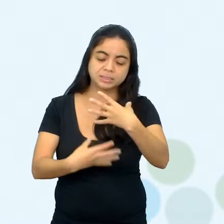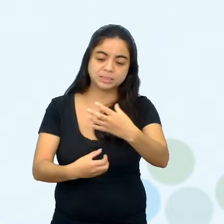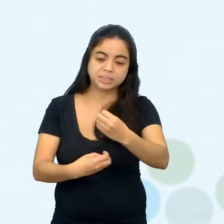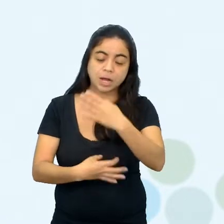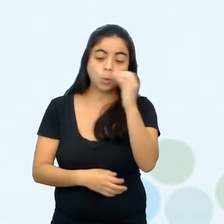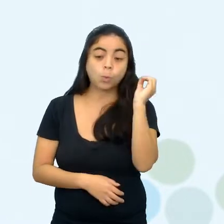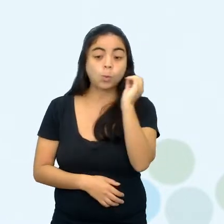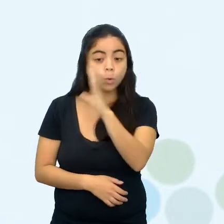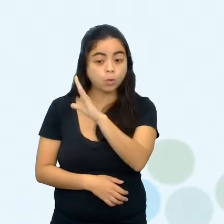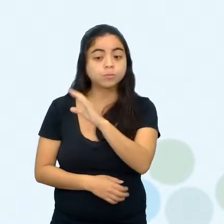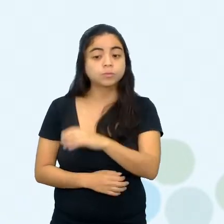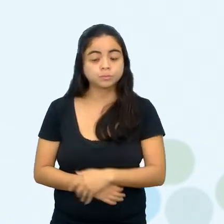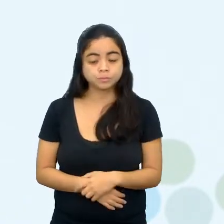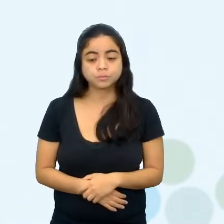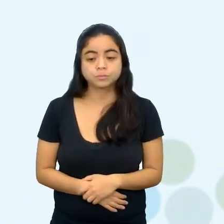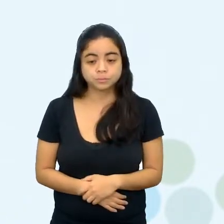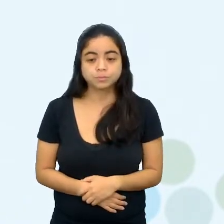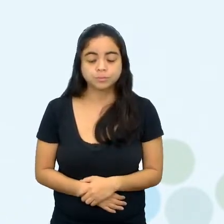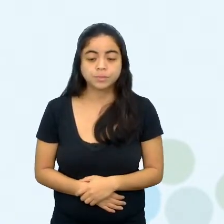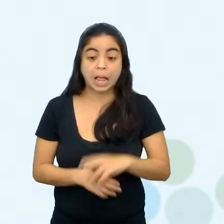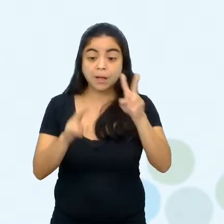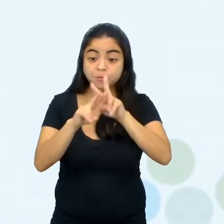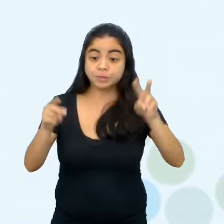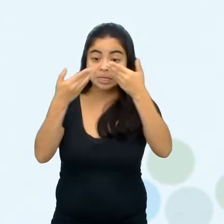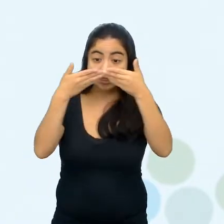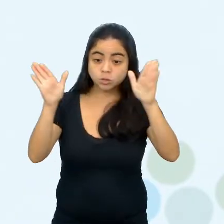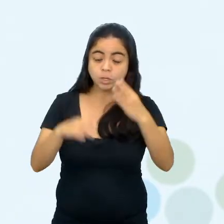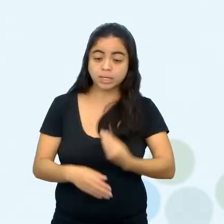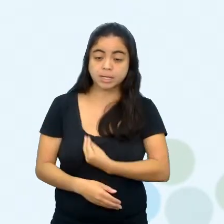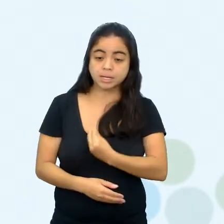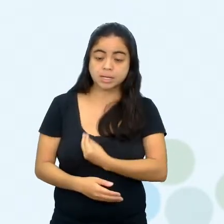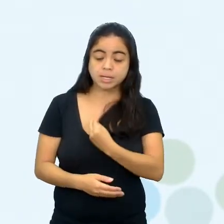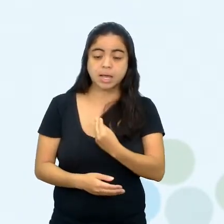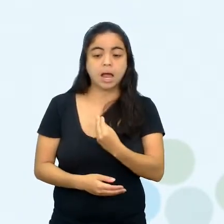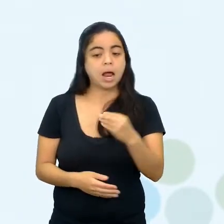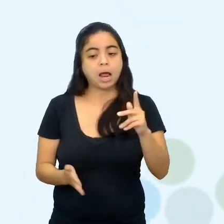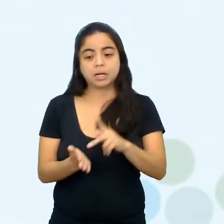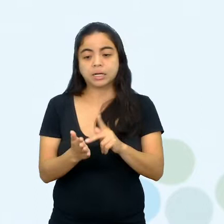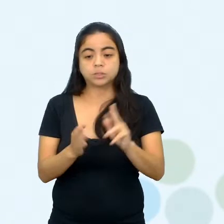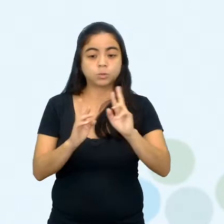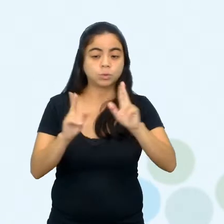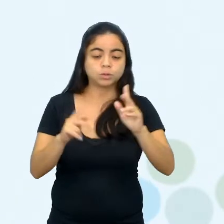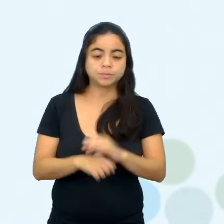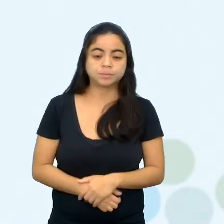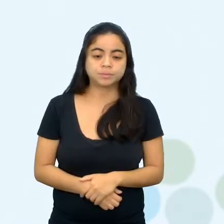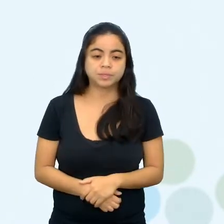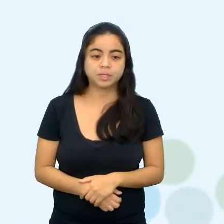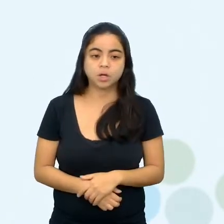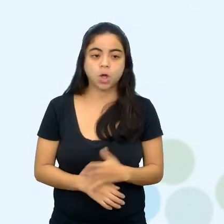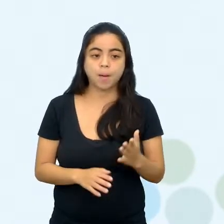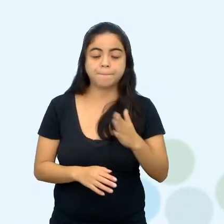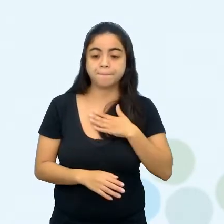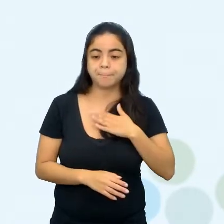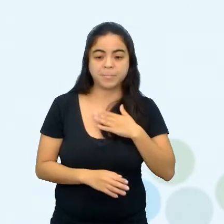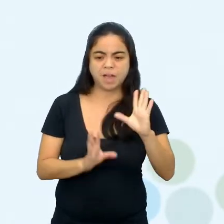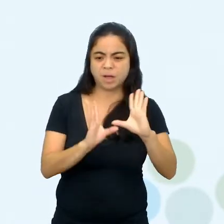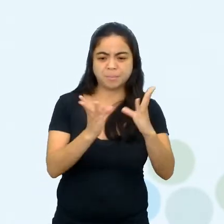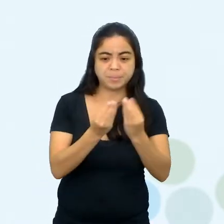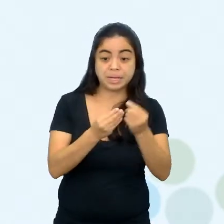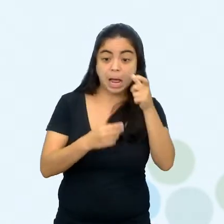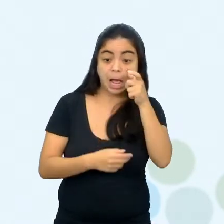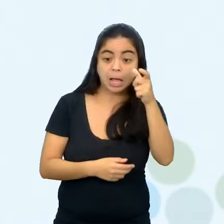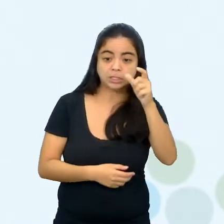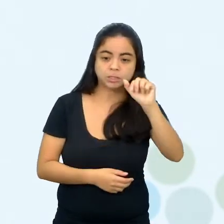novos, né? Me trouxe novas visões e novas realidades. Por exemplo, minha mãe não gosta de anime, minha família não assiste anime. Eu